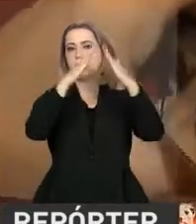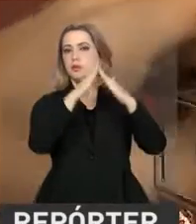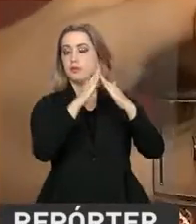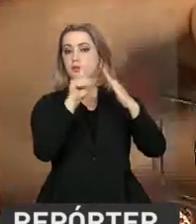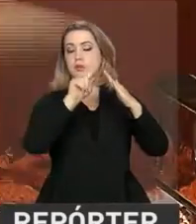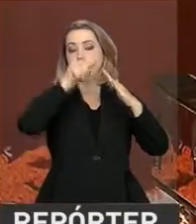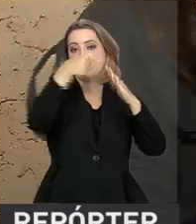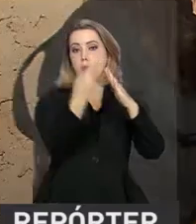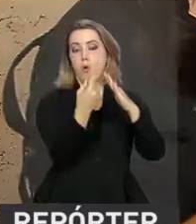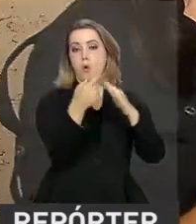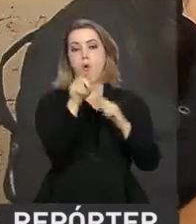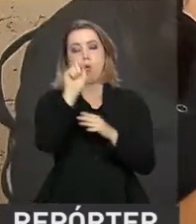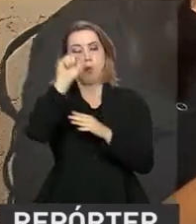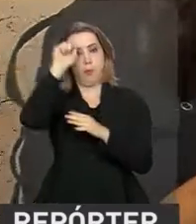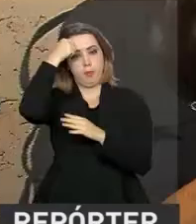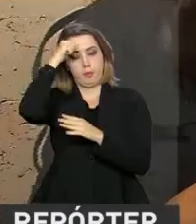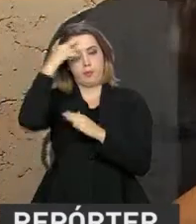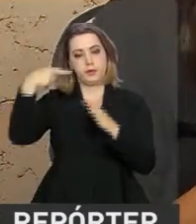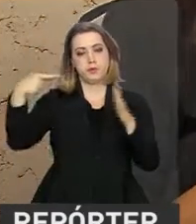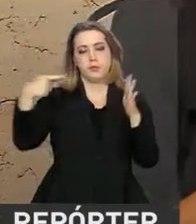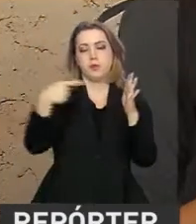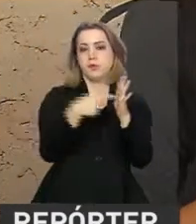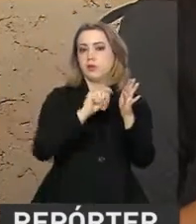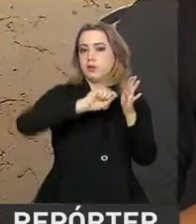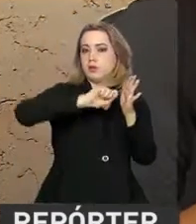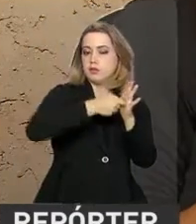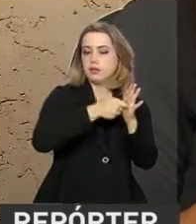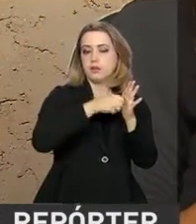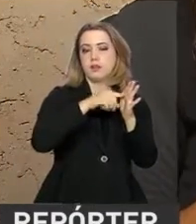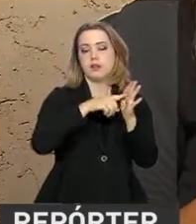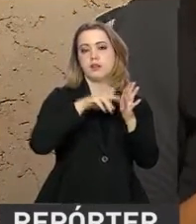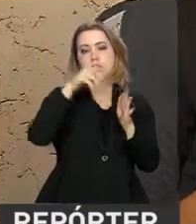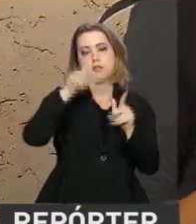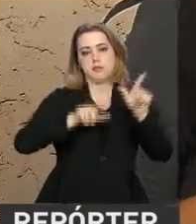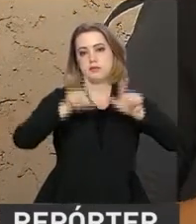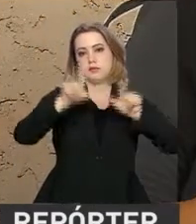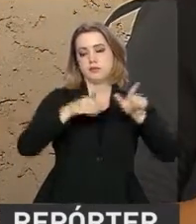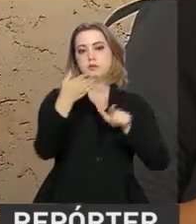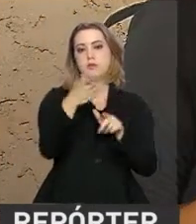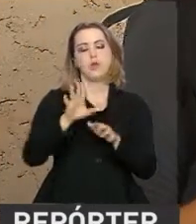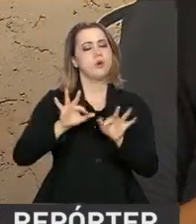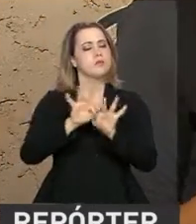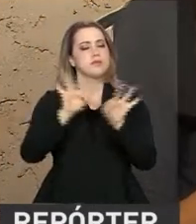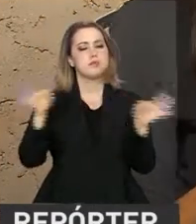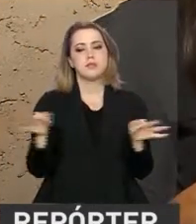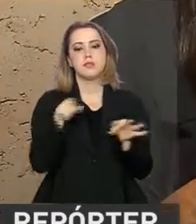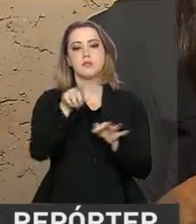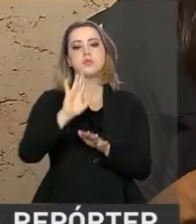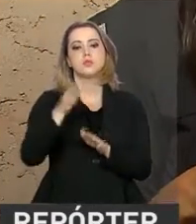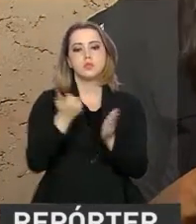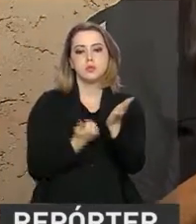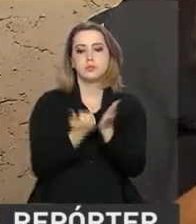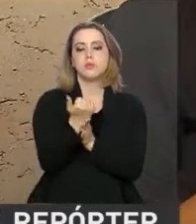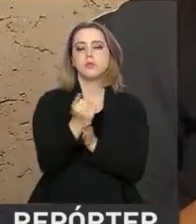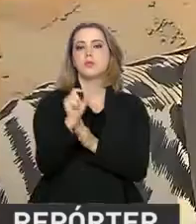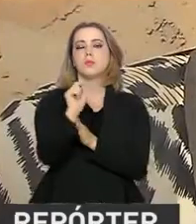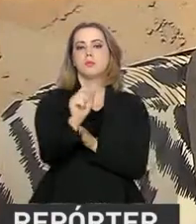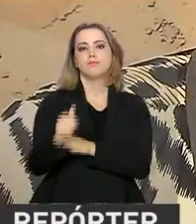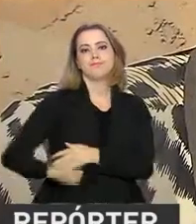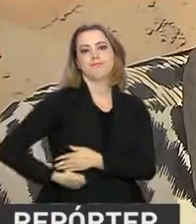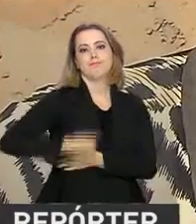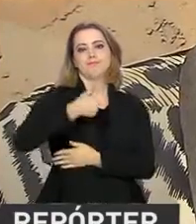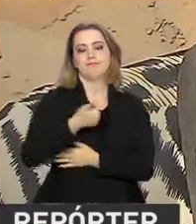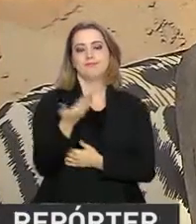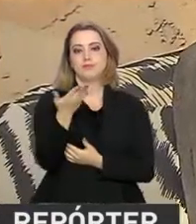até a televisão pronto com essa instalação simples aí ele já consegue assistir televisão com qualidade muito melhor